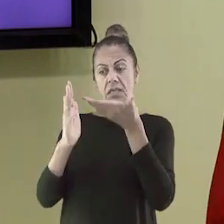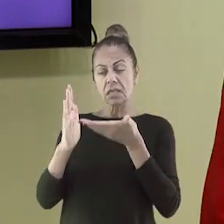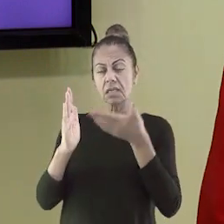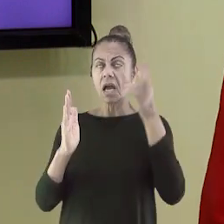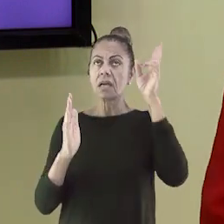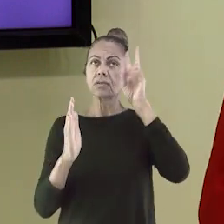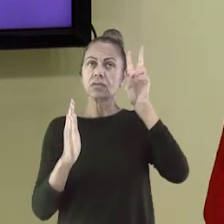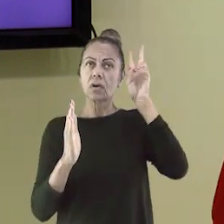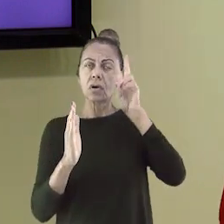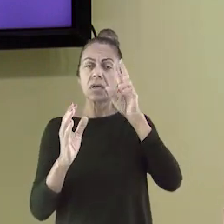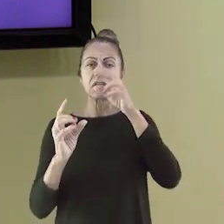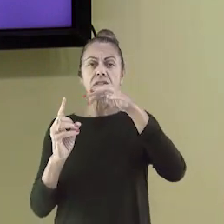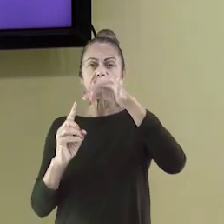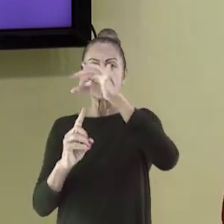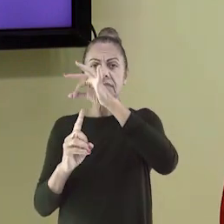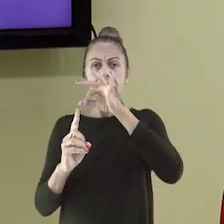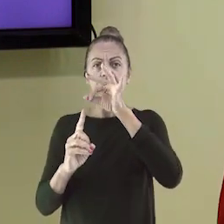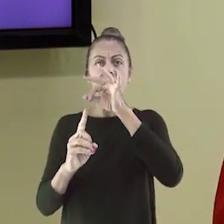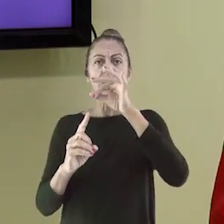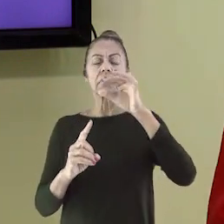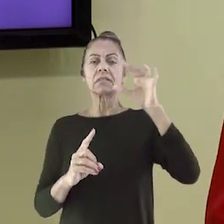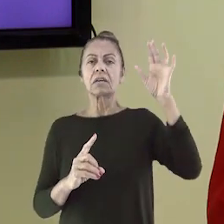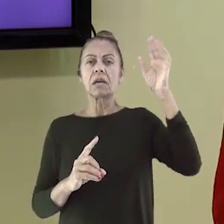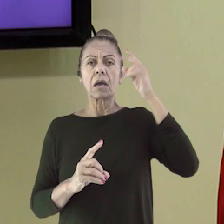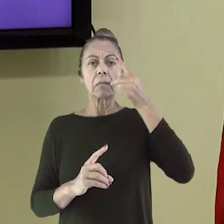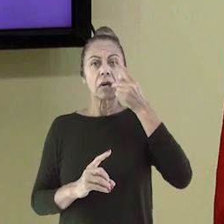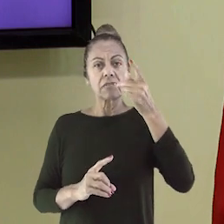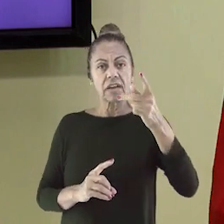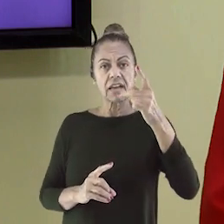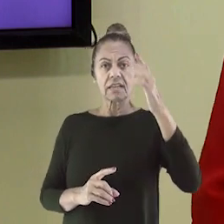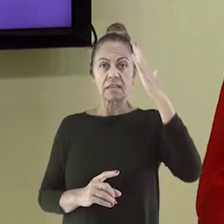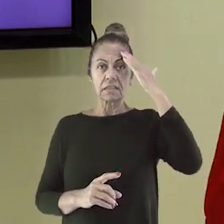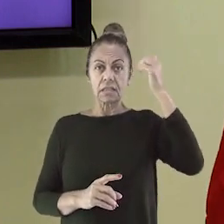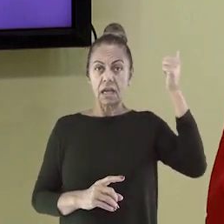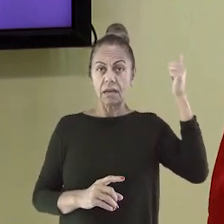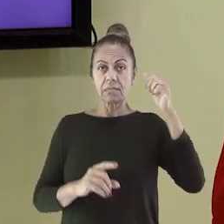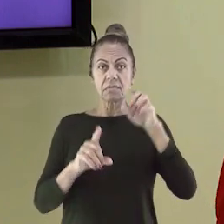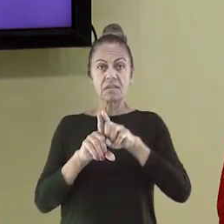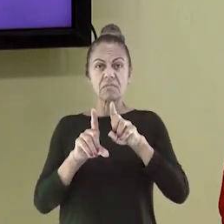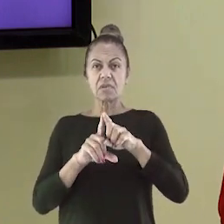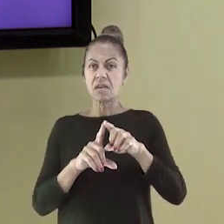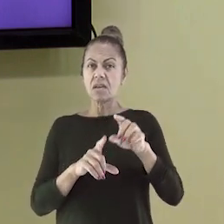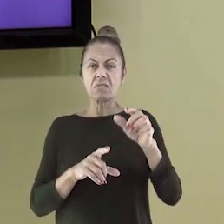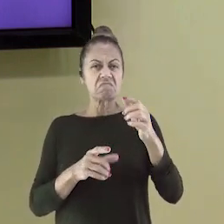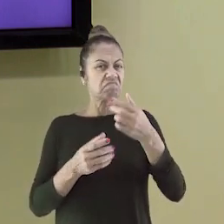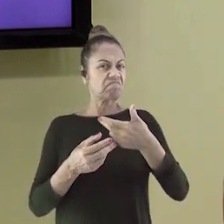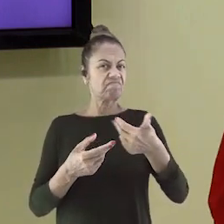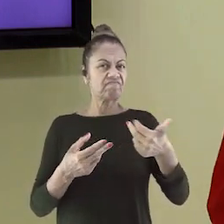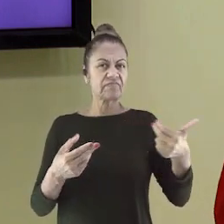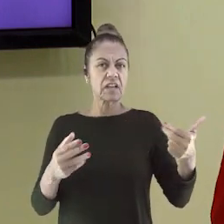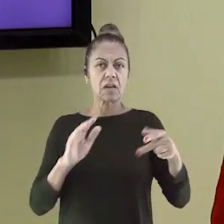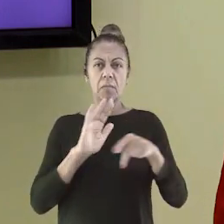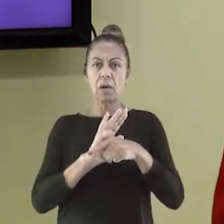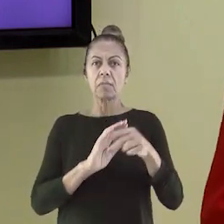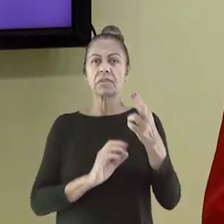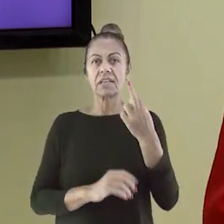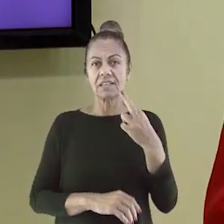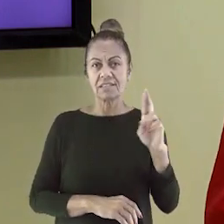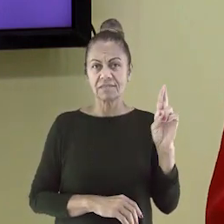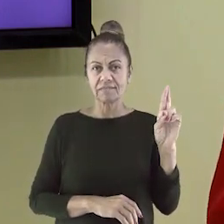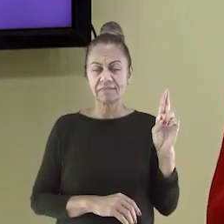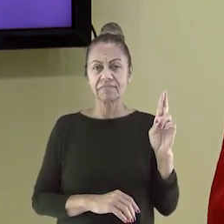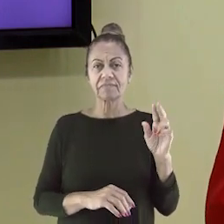contam histórias de divindades, profetas, sábios e outras figuras importantes para uma